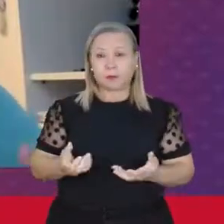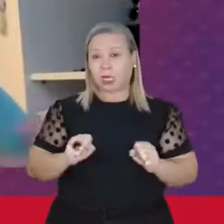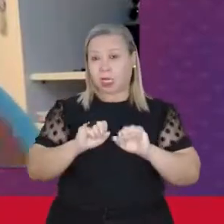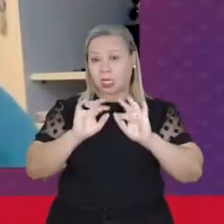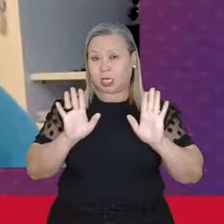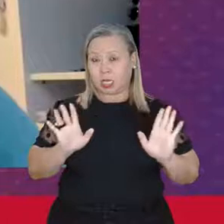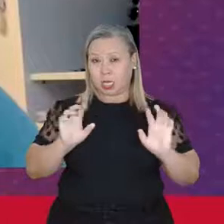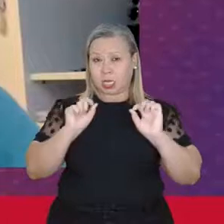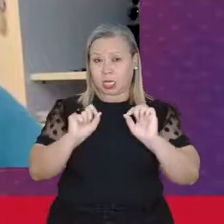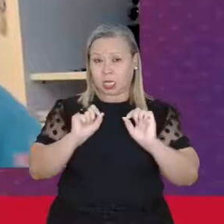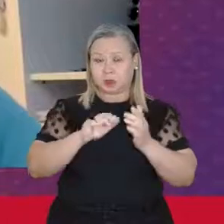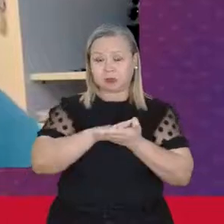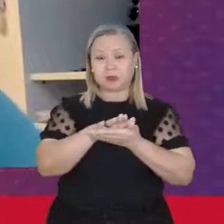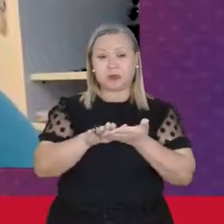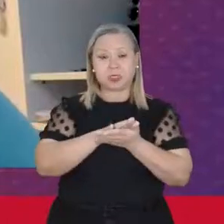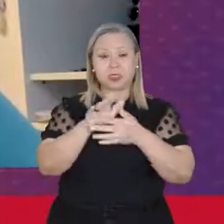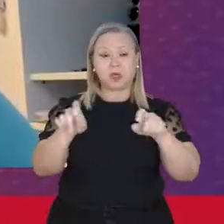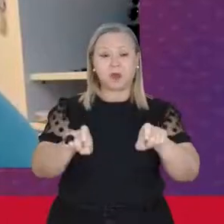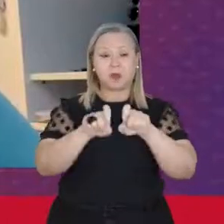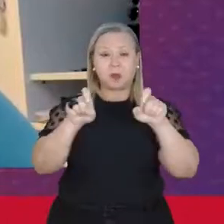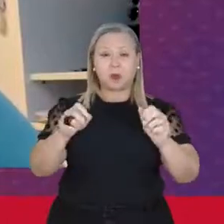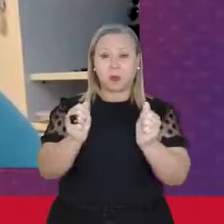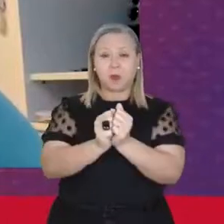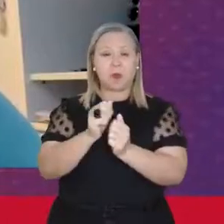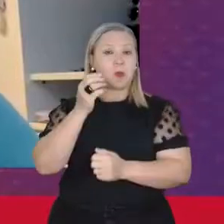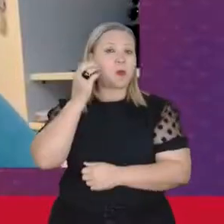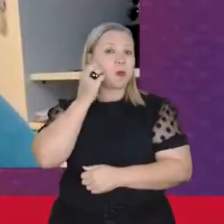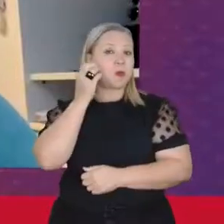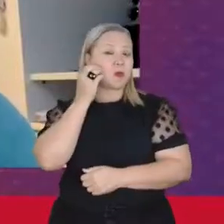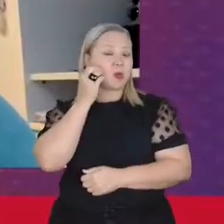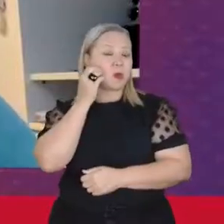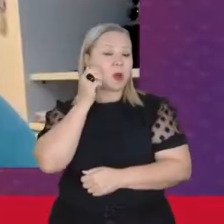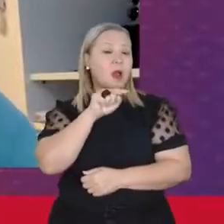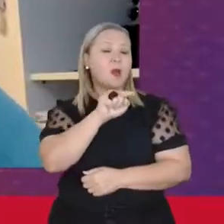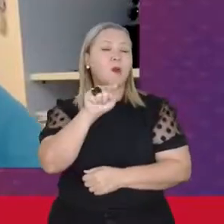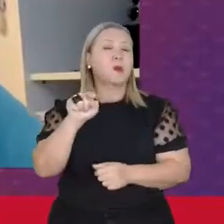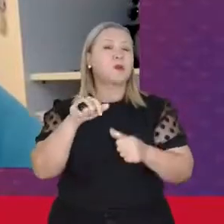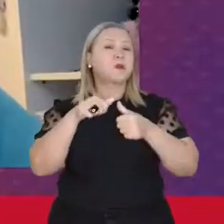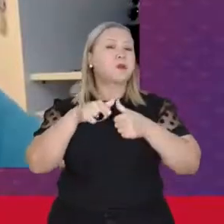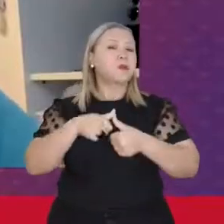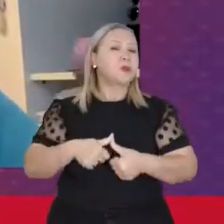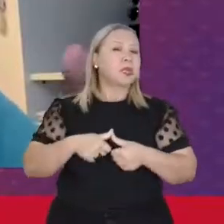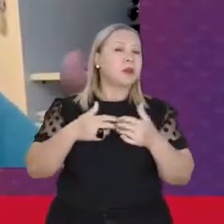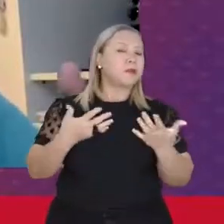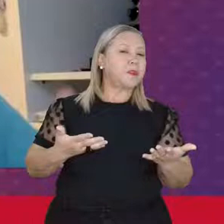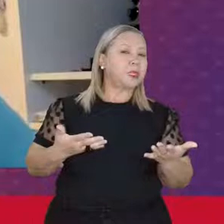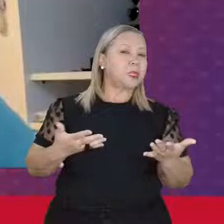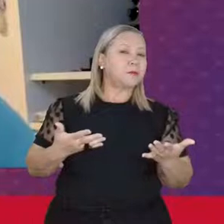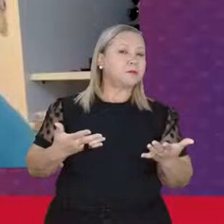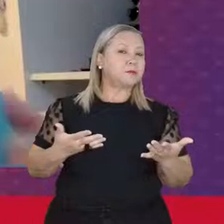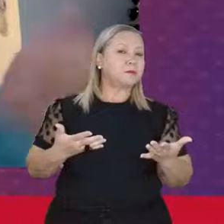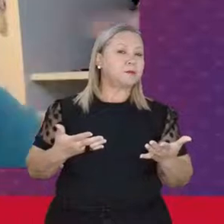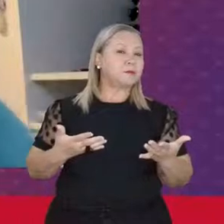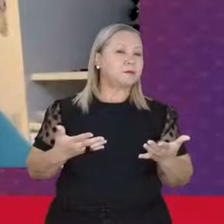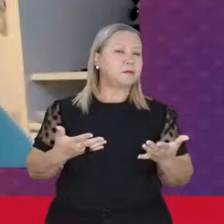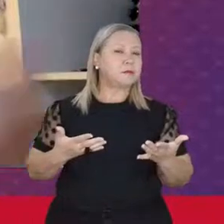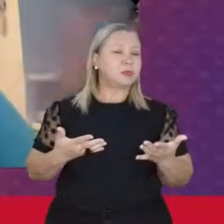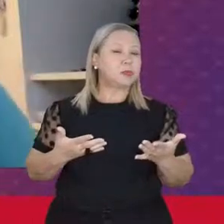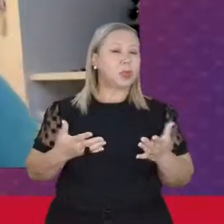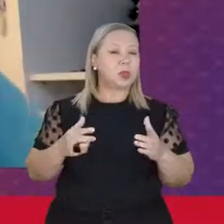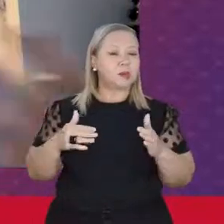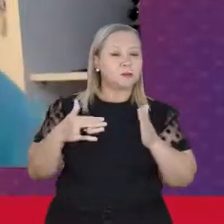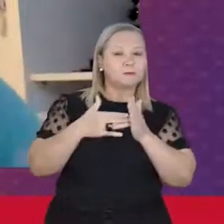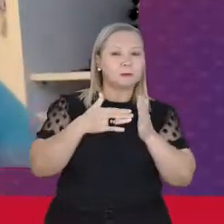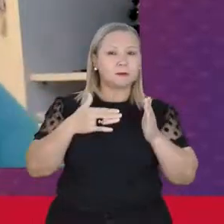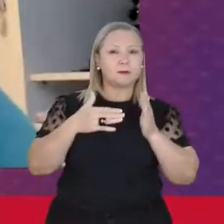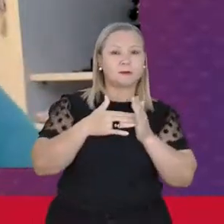obviamente, que sem o computador e com o celular, você fica com uma restrição maior, porque